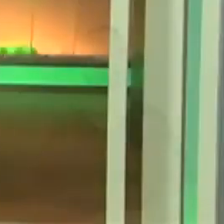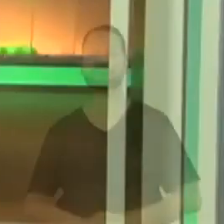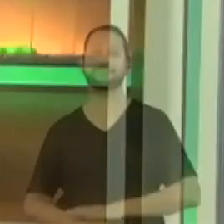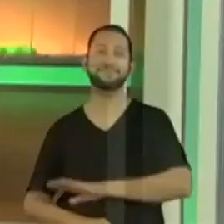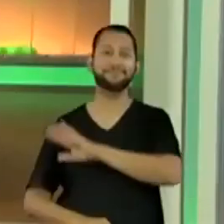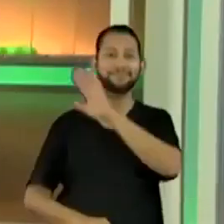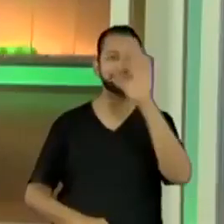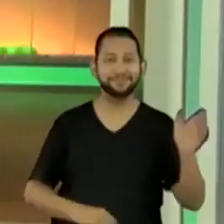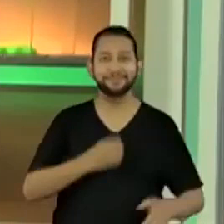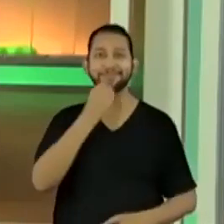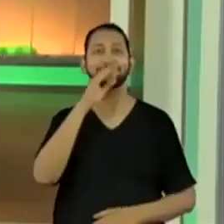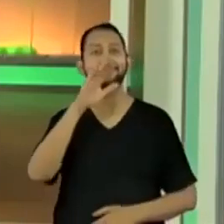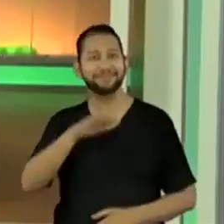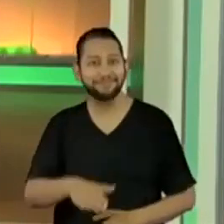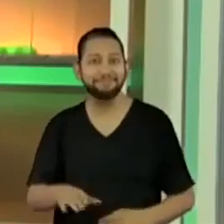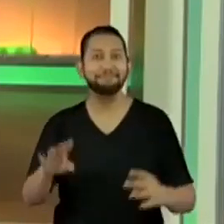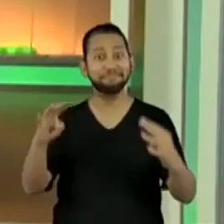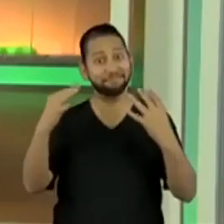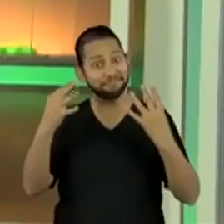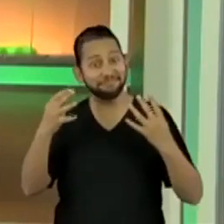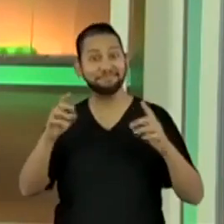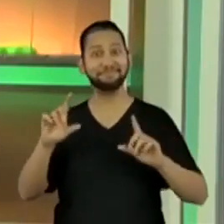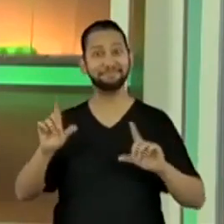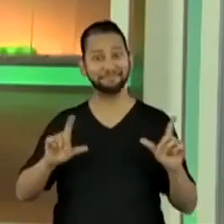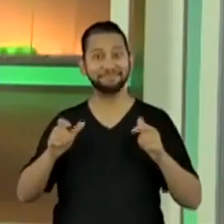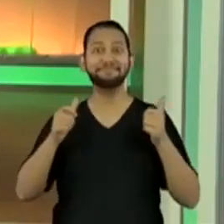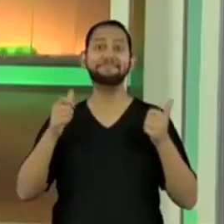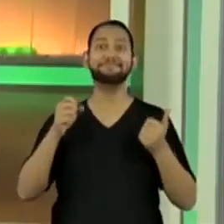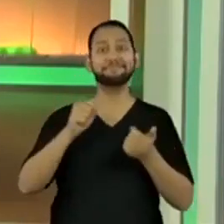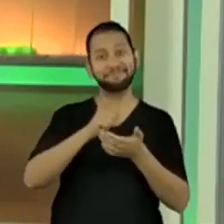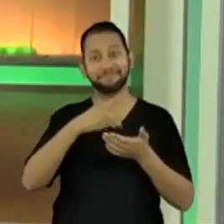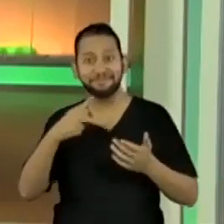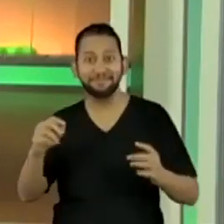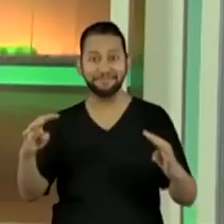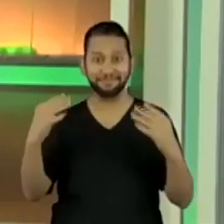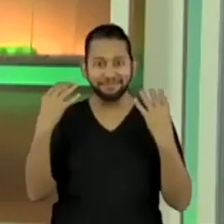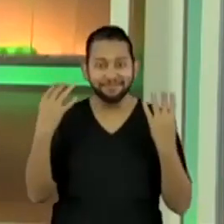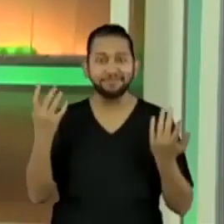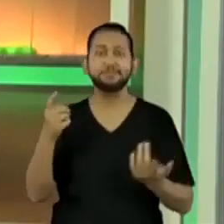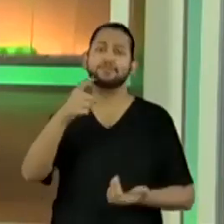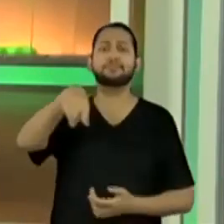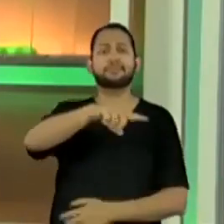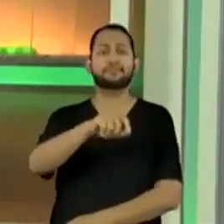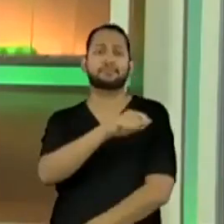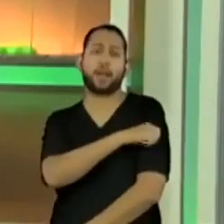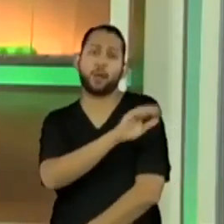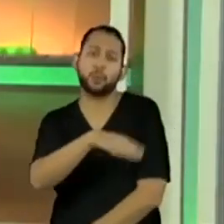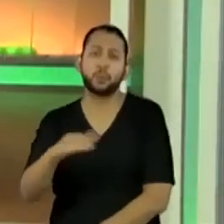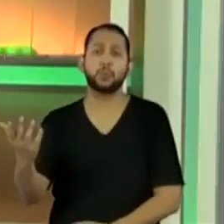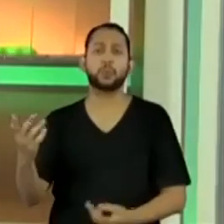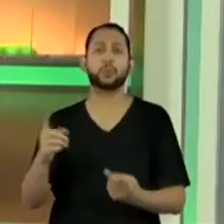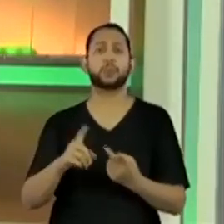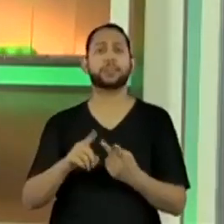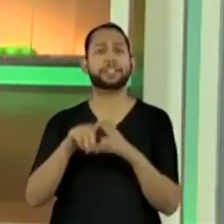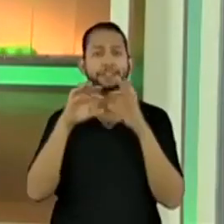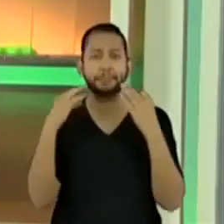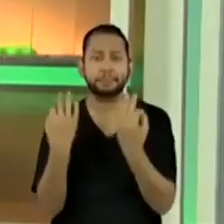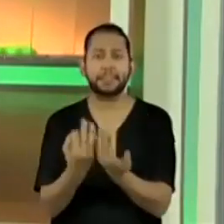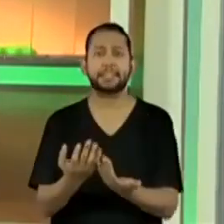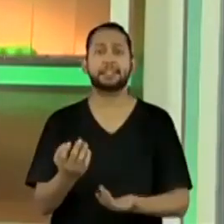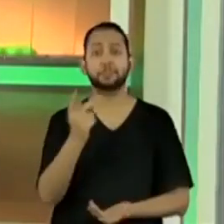Boa tarde a todos que nos assistem, os alunos, pais, professores e